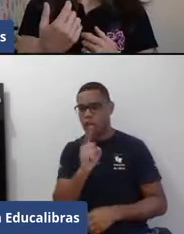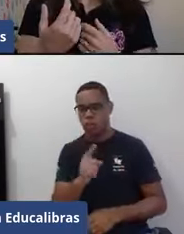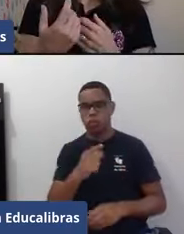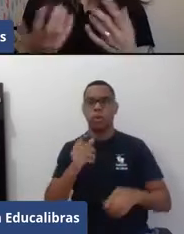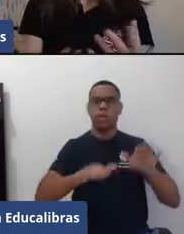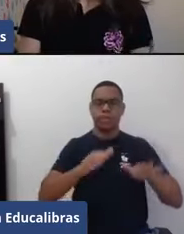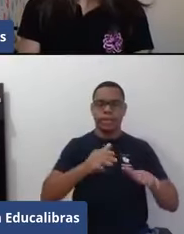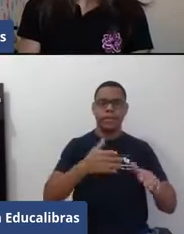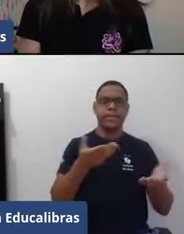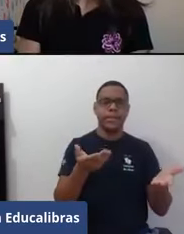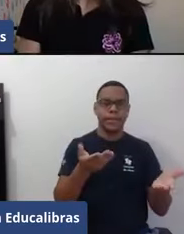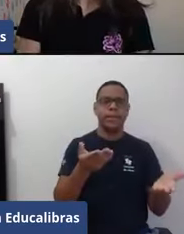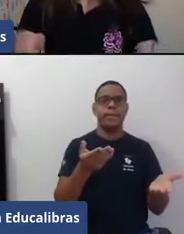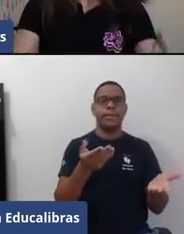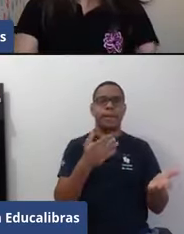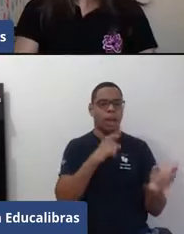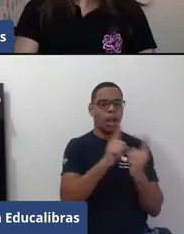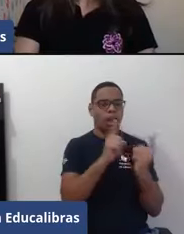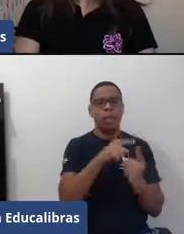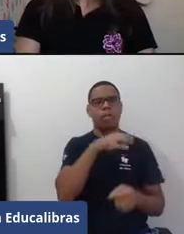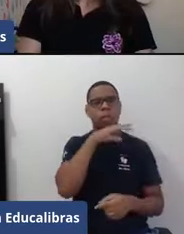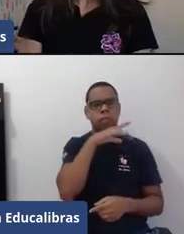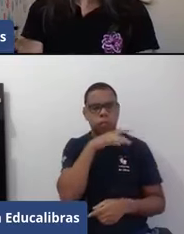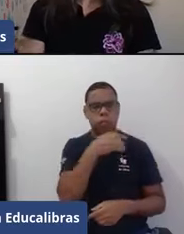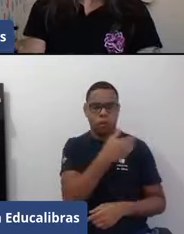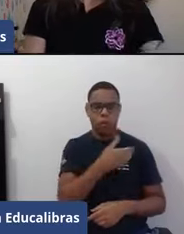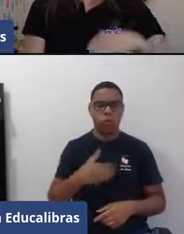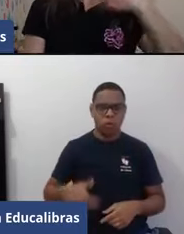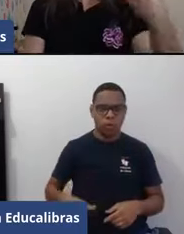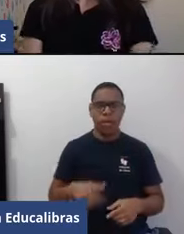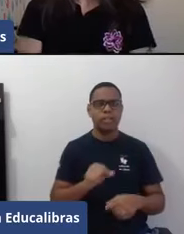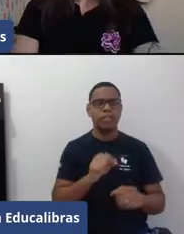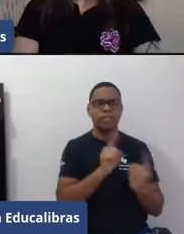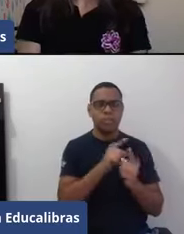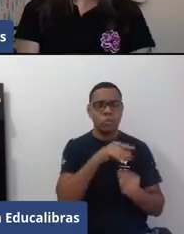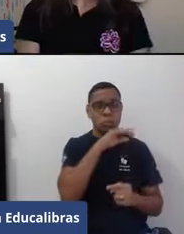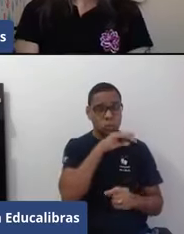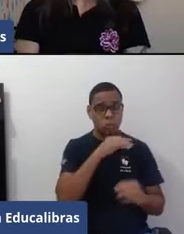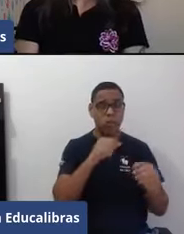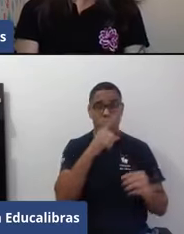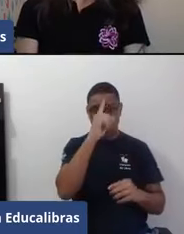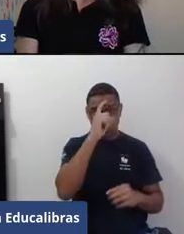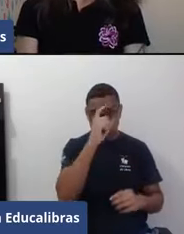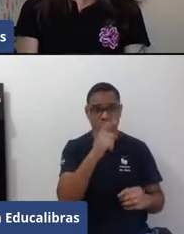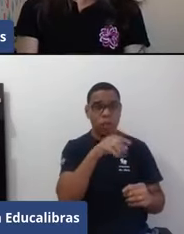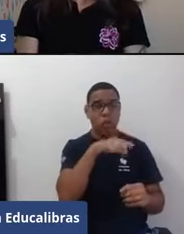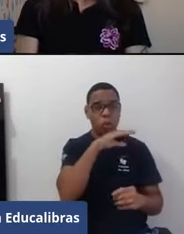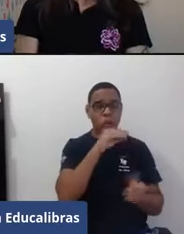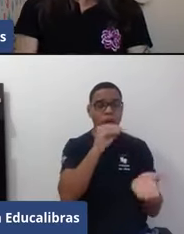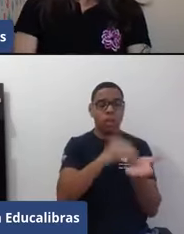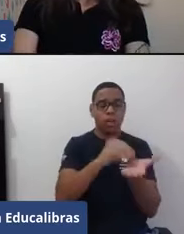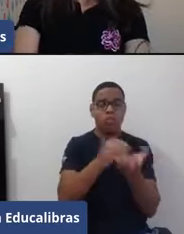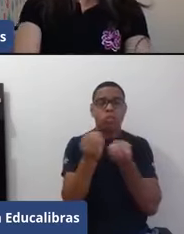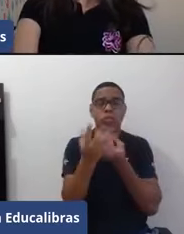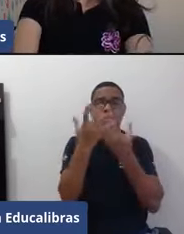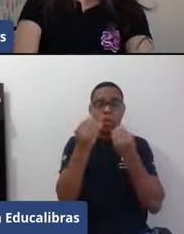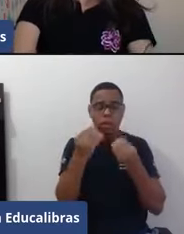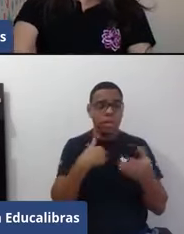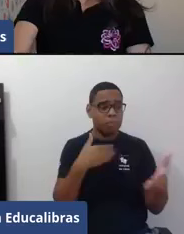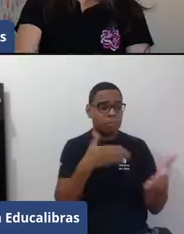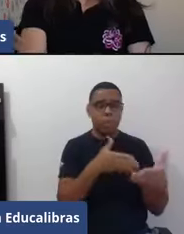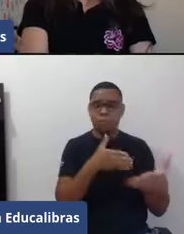é o mau atendimento no serviço público de saúde, a falta de informações. Então, um dos primeiros